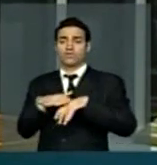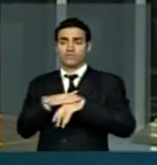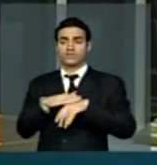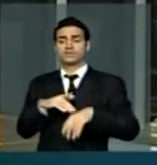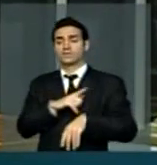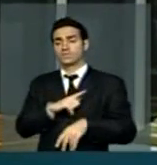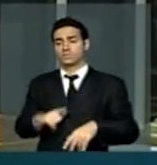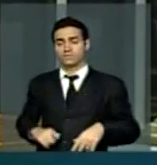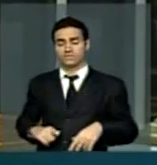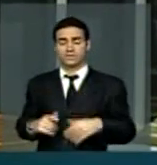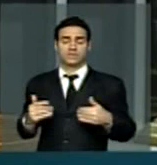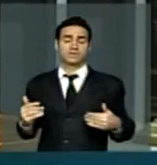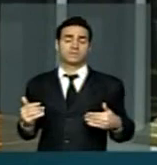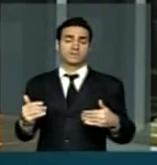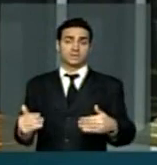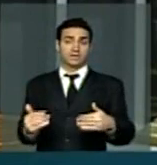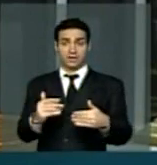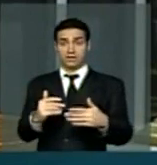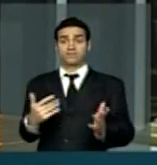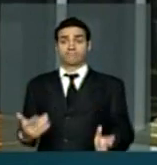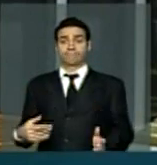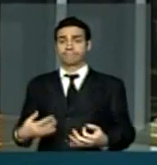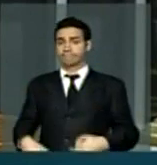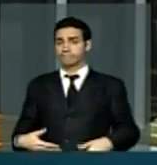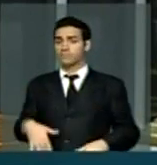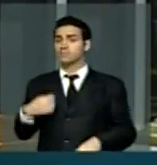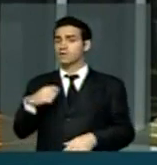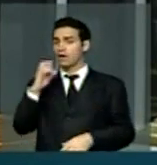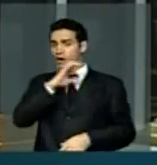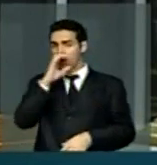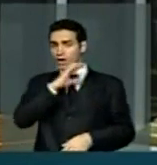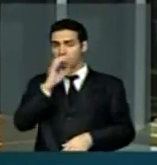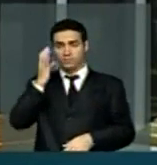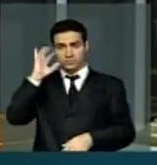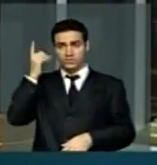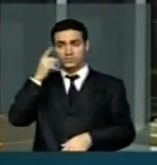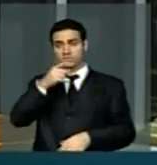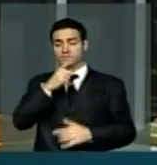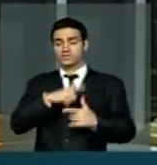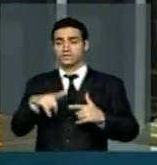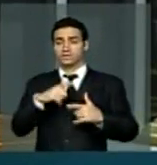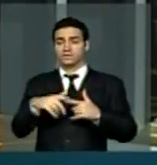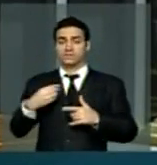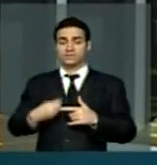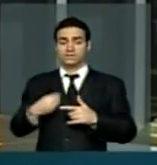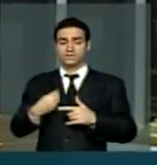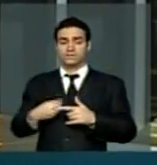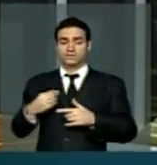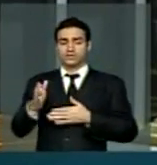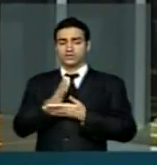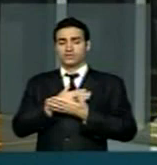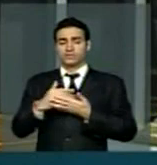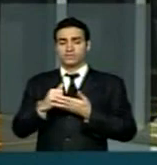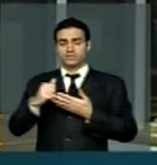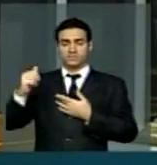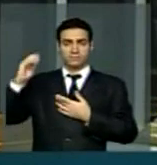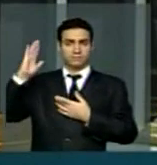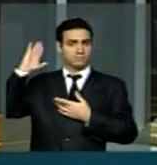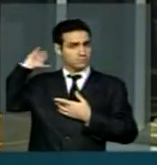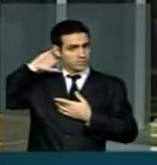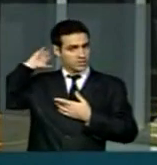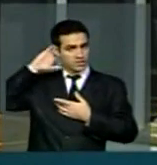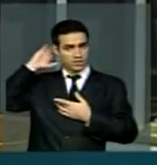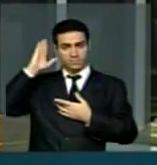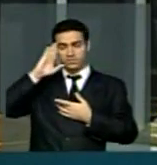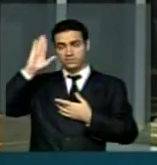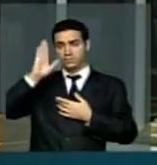governo, com os nossos ministérios, que nós precisamos resolver esta situação fundiária no estado do Pará, principalmente,